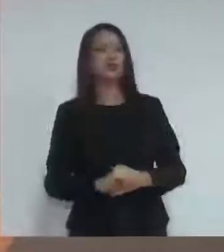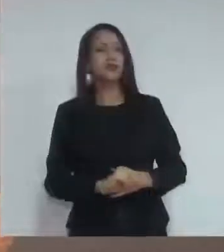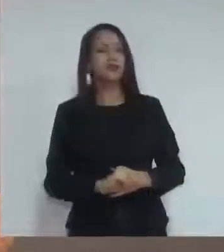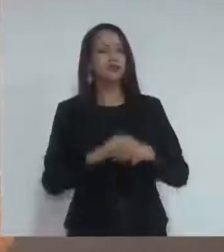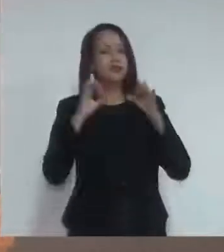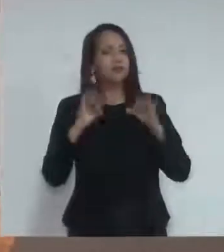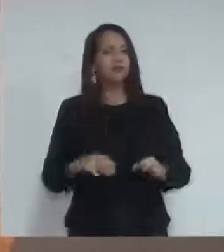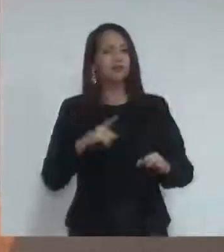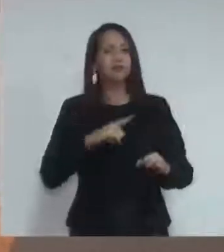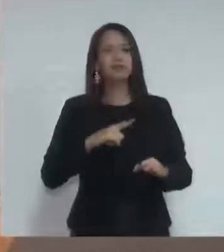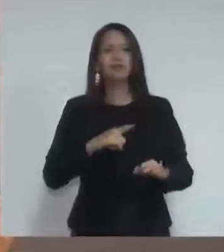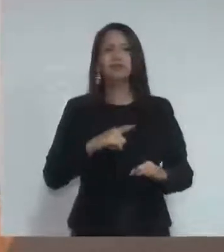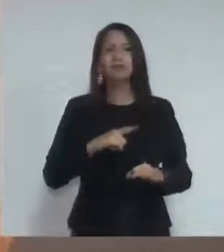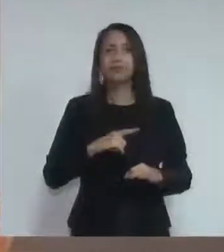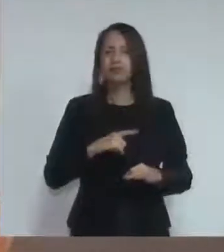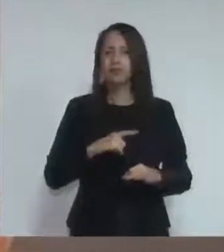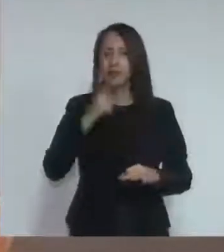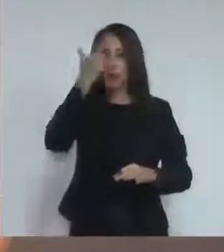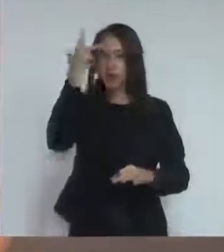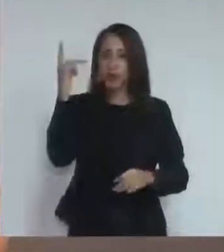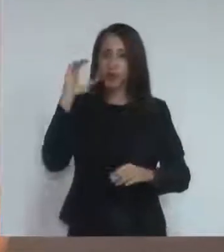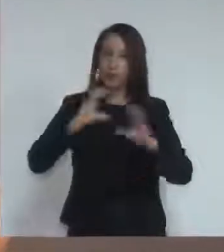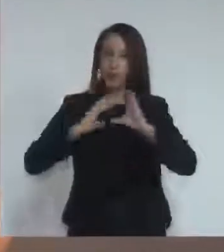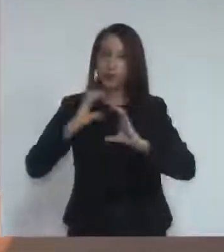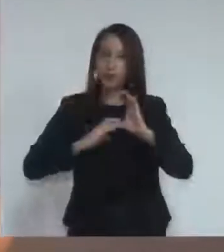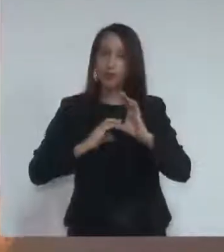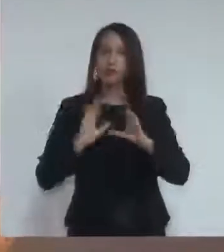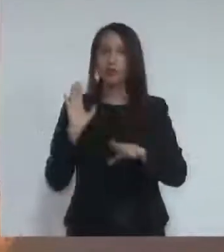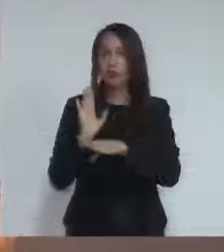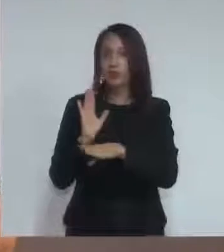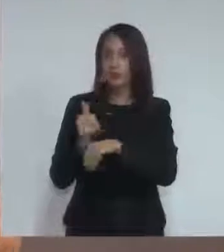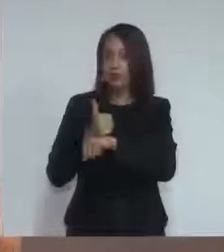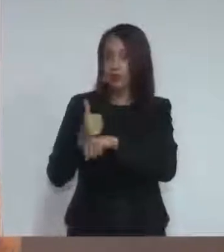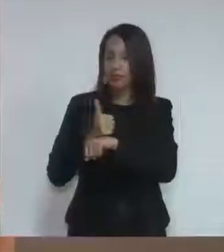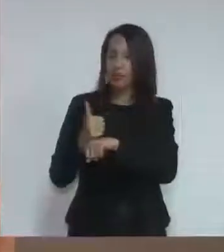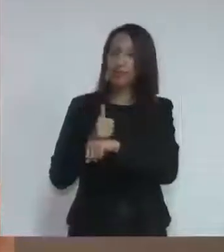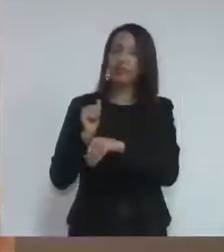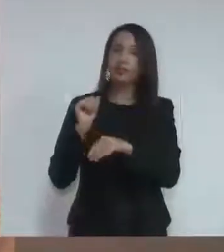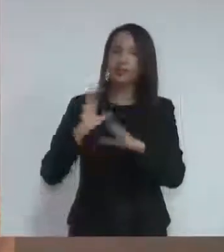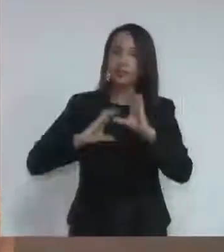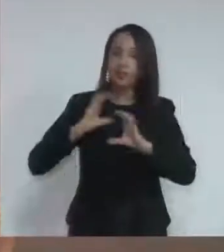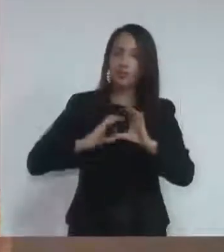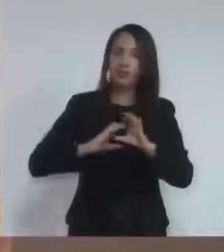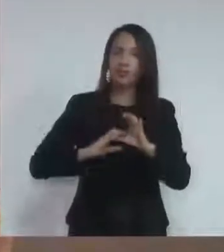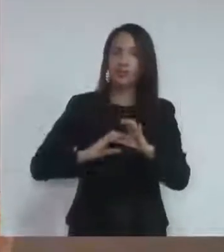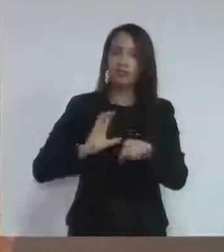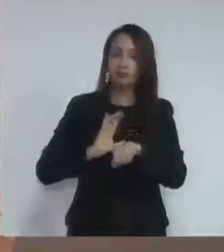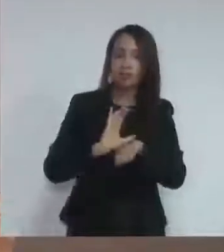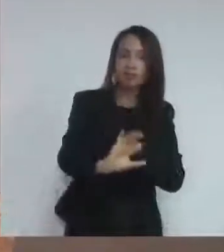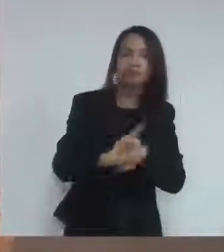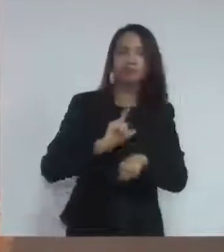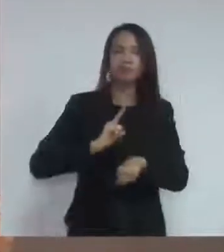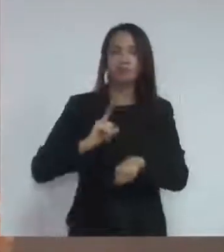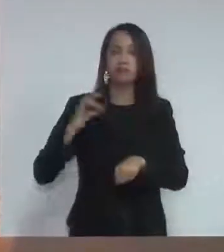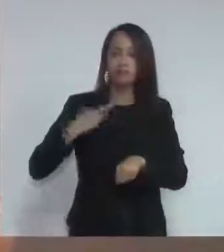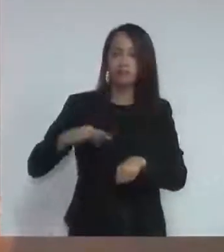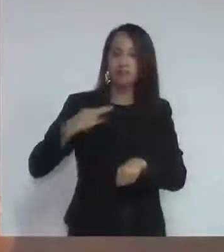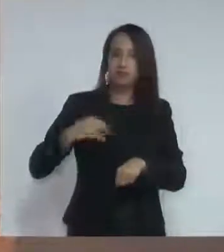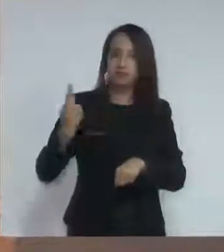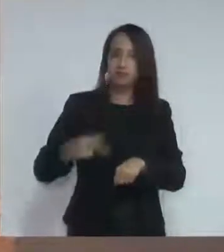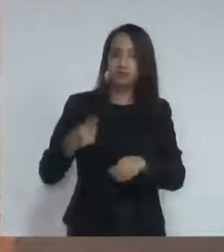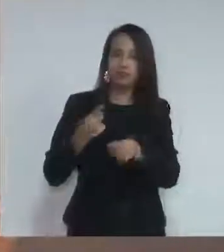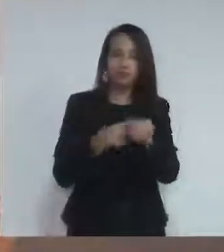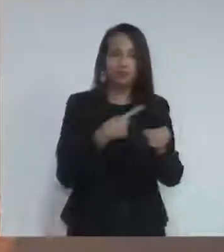justo o concursado, é justo o auxiliar concursado. Mas quando a gente pega, destina o dinheiro do salário da cidade para